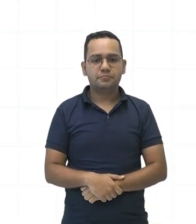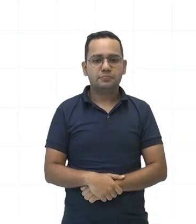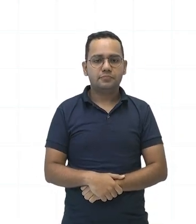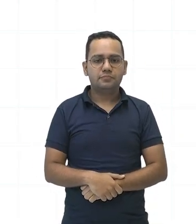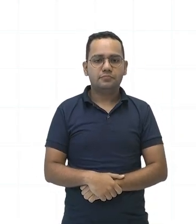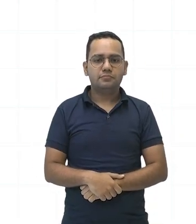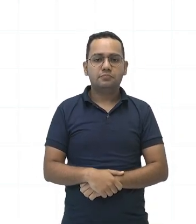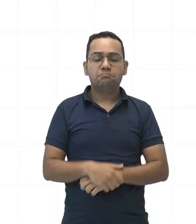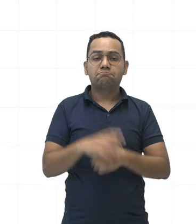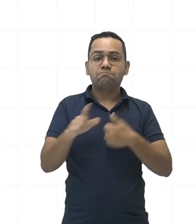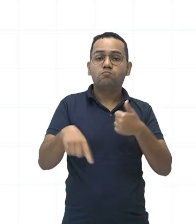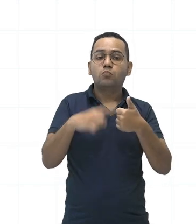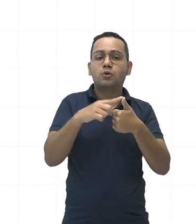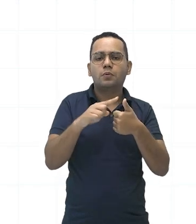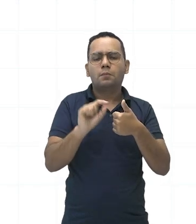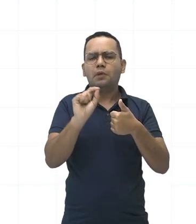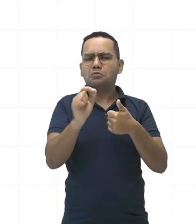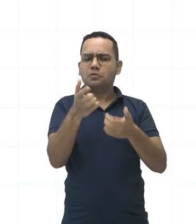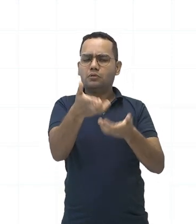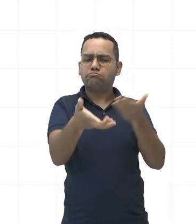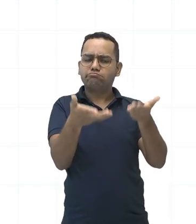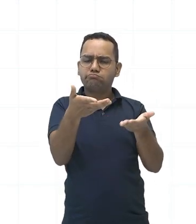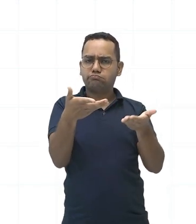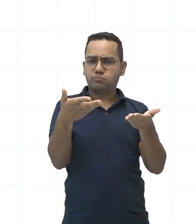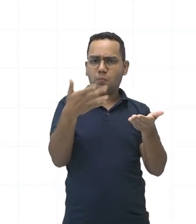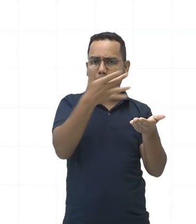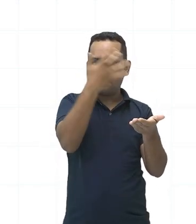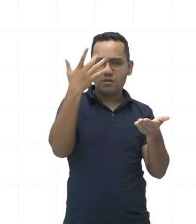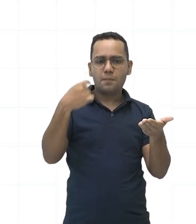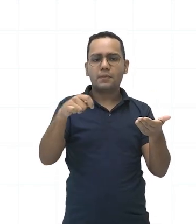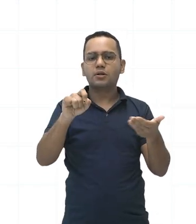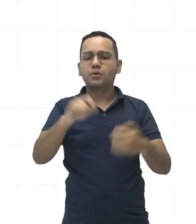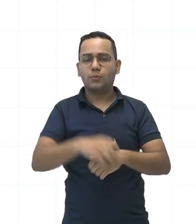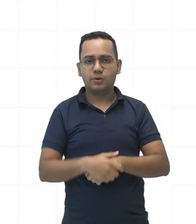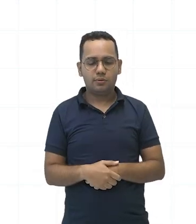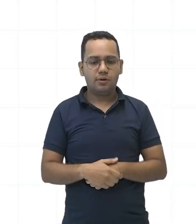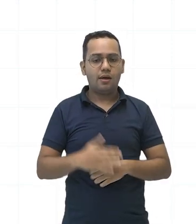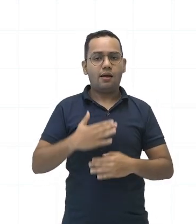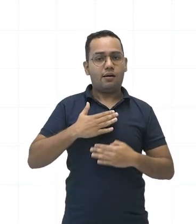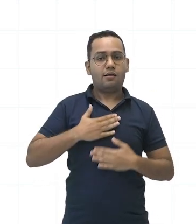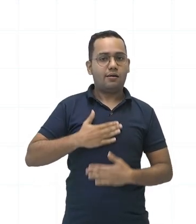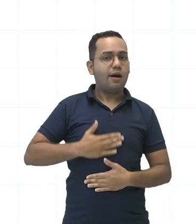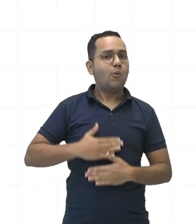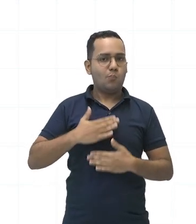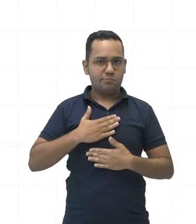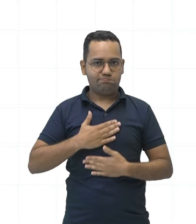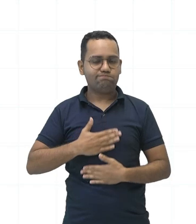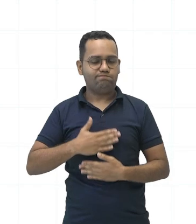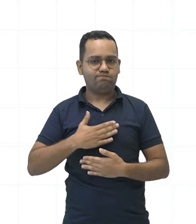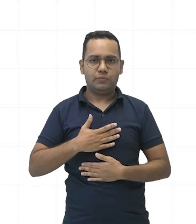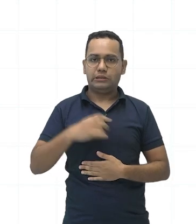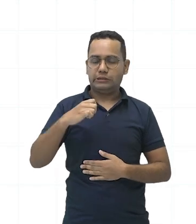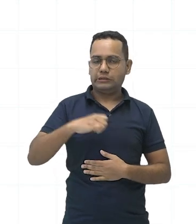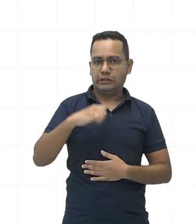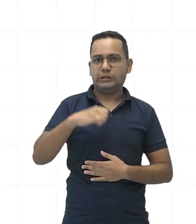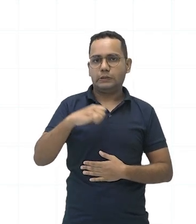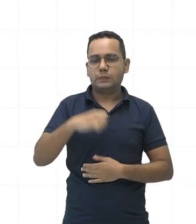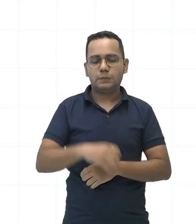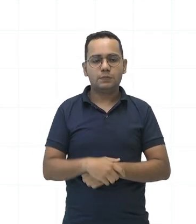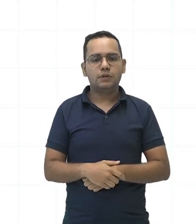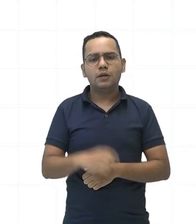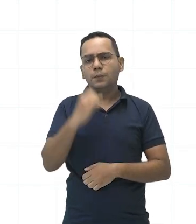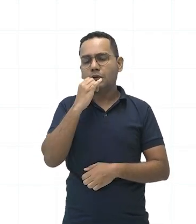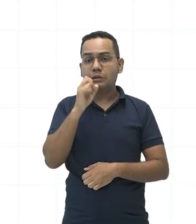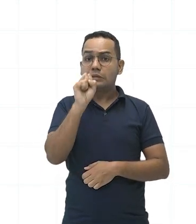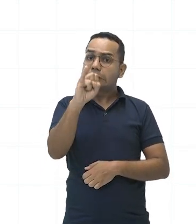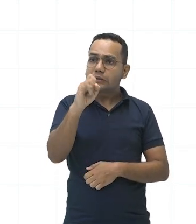prestar socorro a alguém, você precisa manter a calma e a lógica. Se você for se desesperar e ver que você não tem